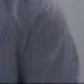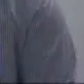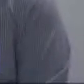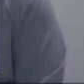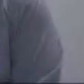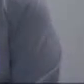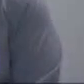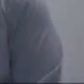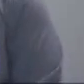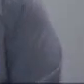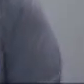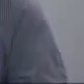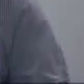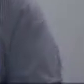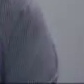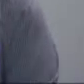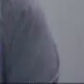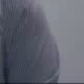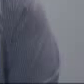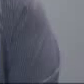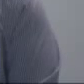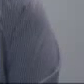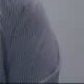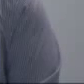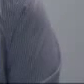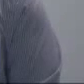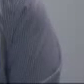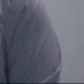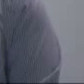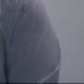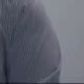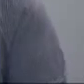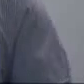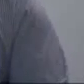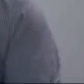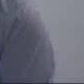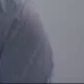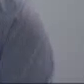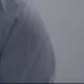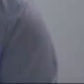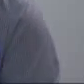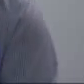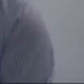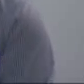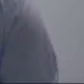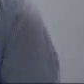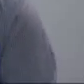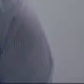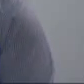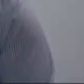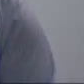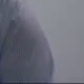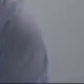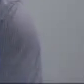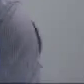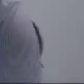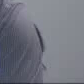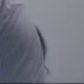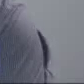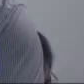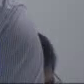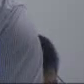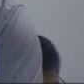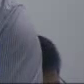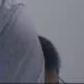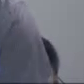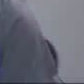Por isso, o motivo do meu atraso também para a sessão. E o que podemos visualizar também foi